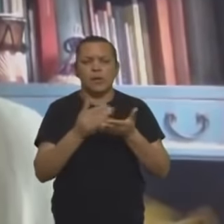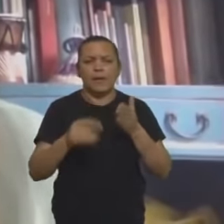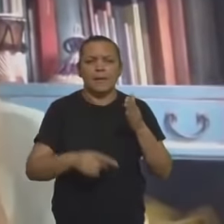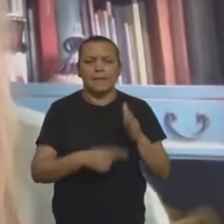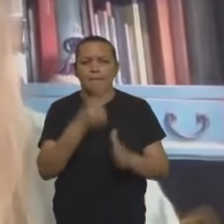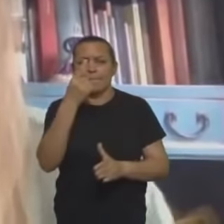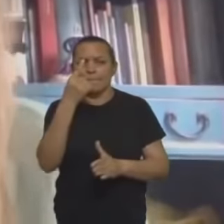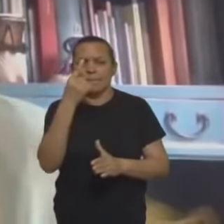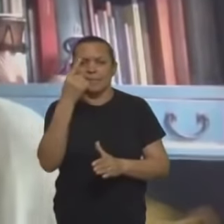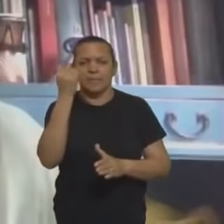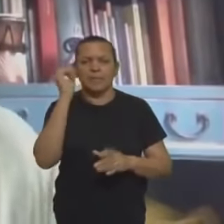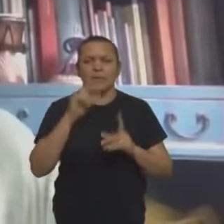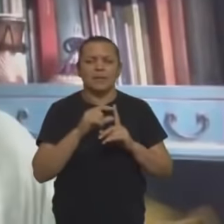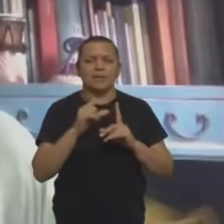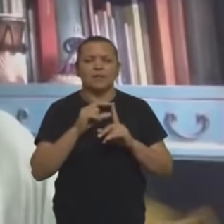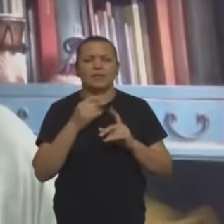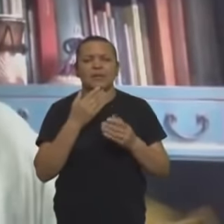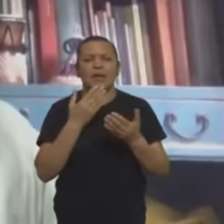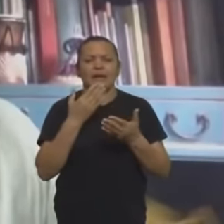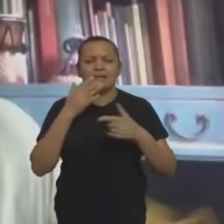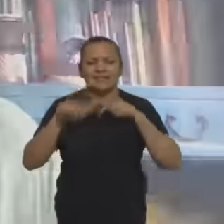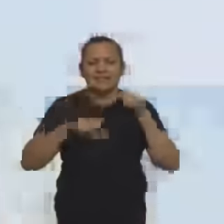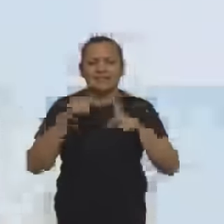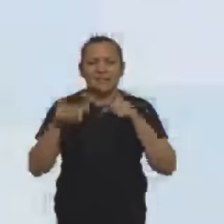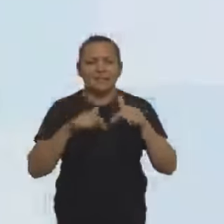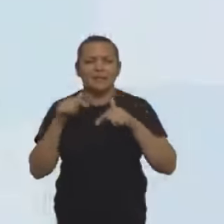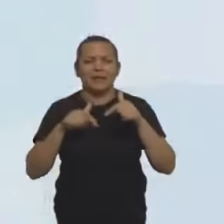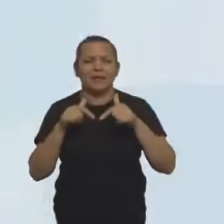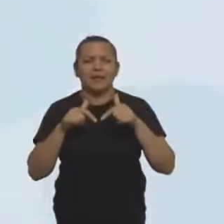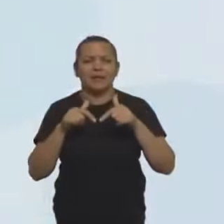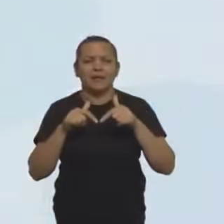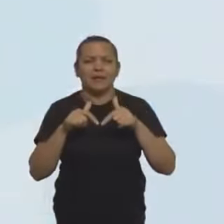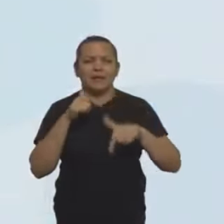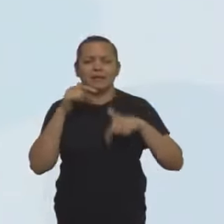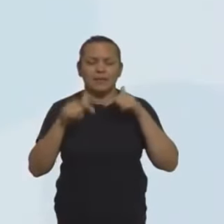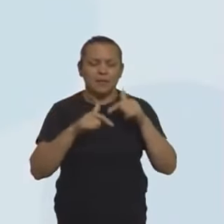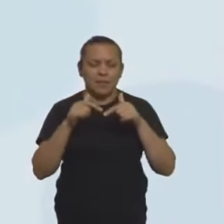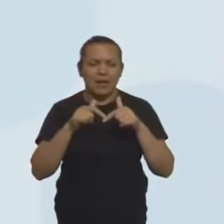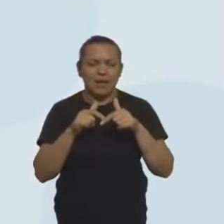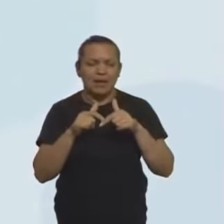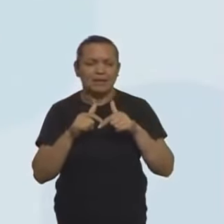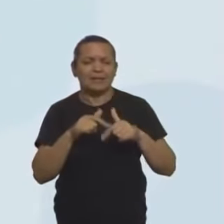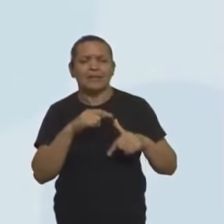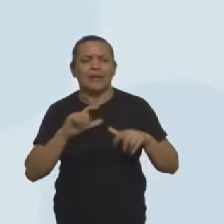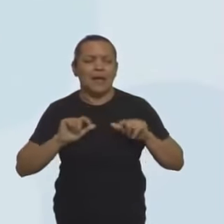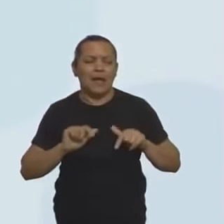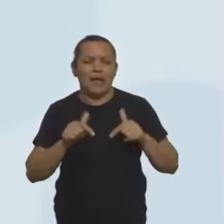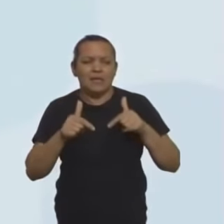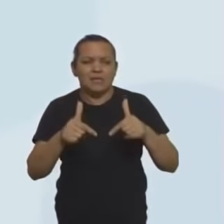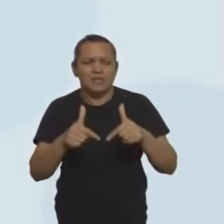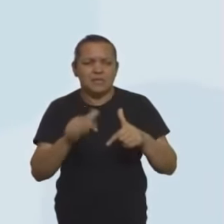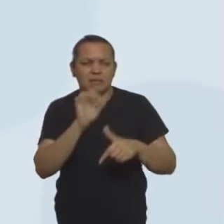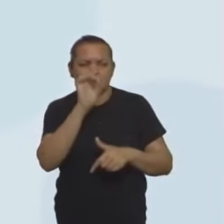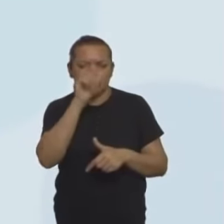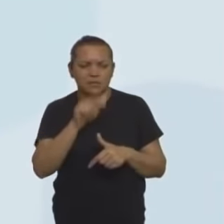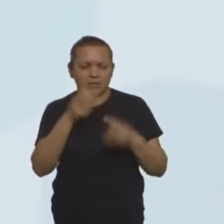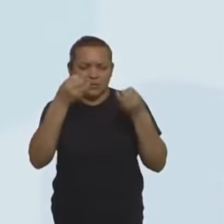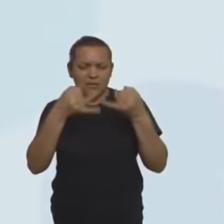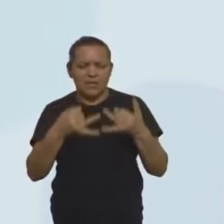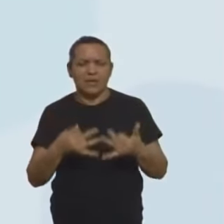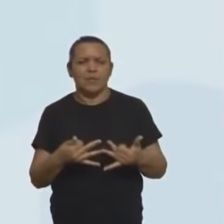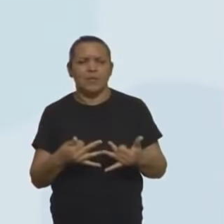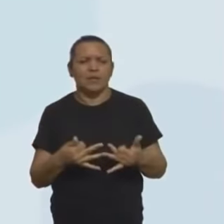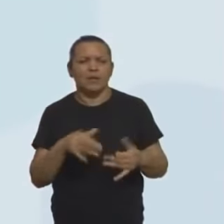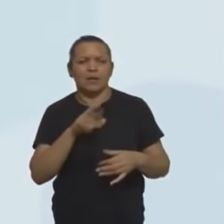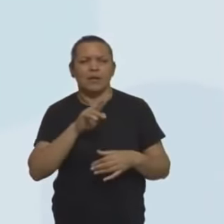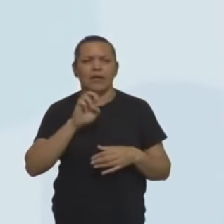primeira das unidades, ela trabalha muito essas funções executivas que a gente falou lá de